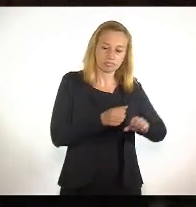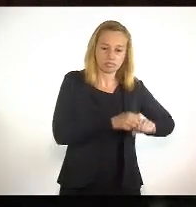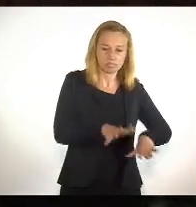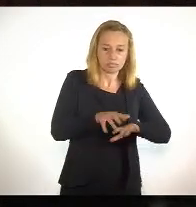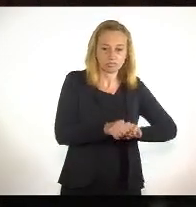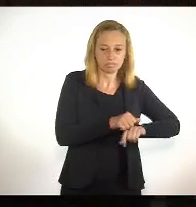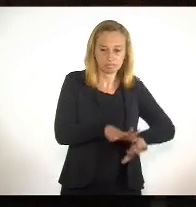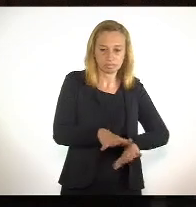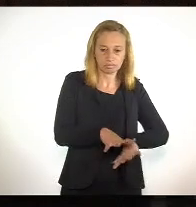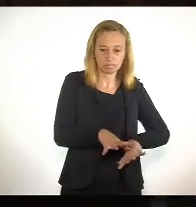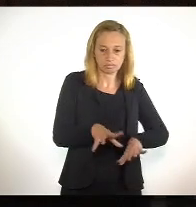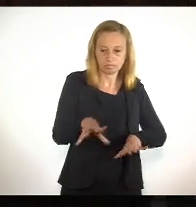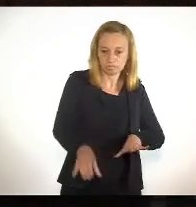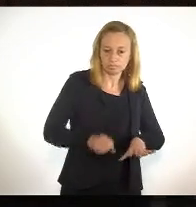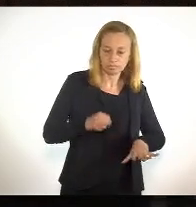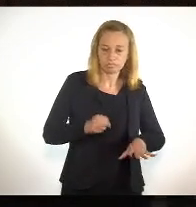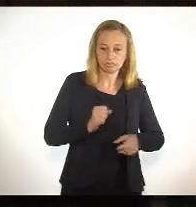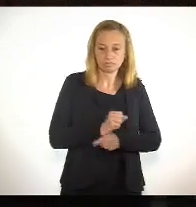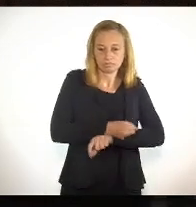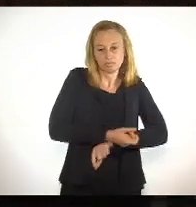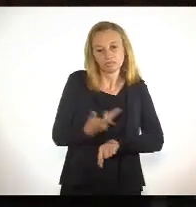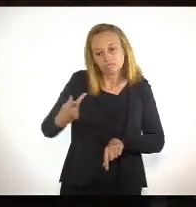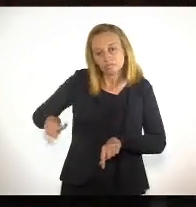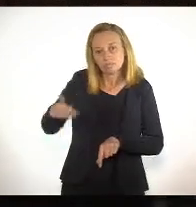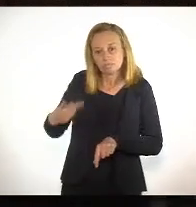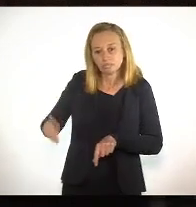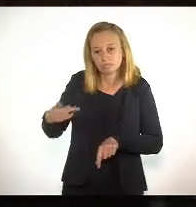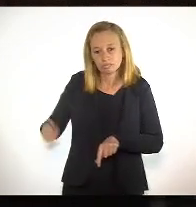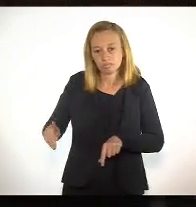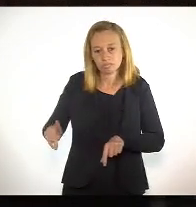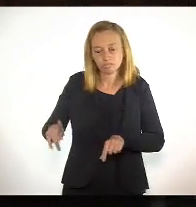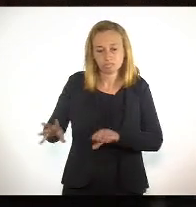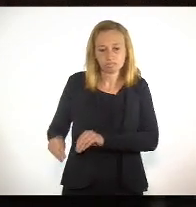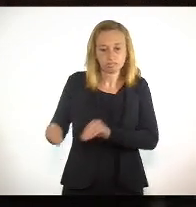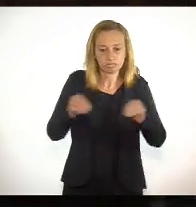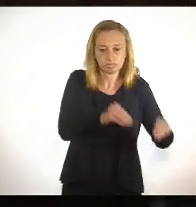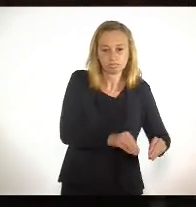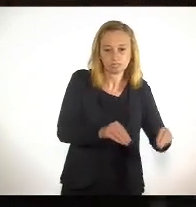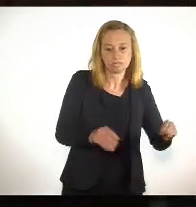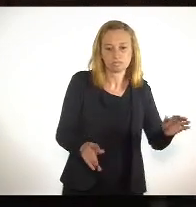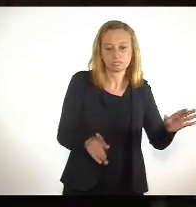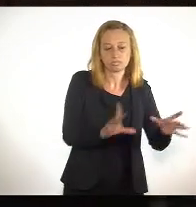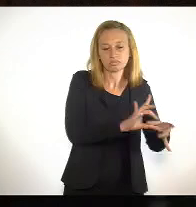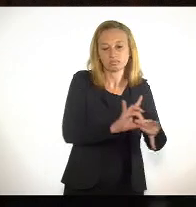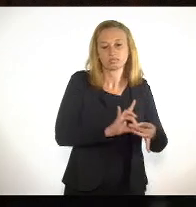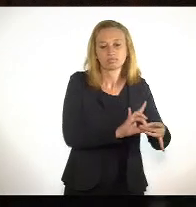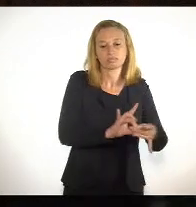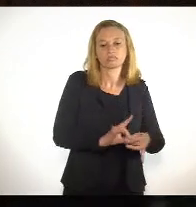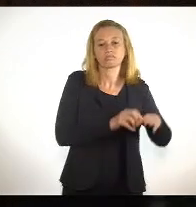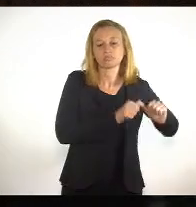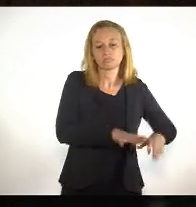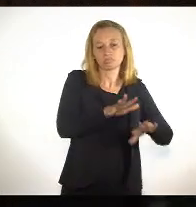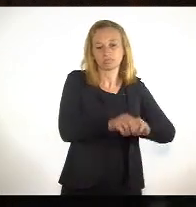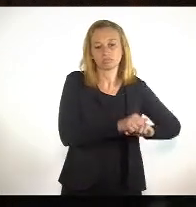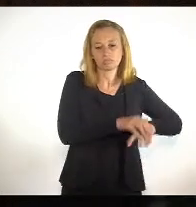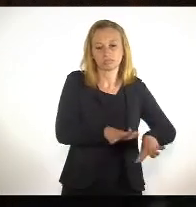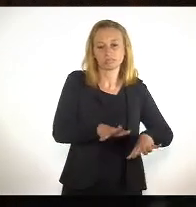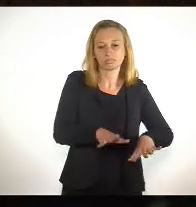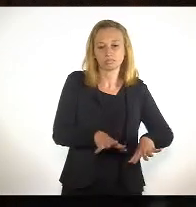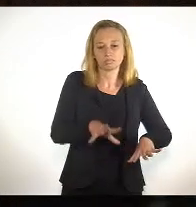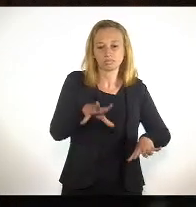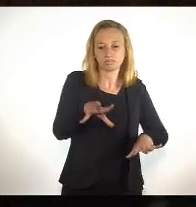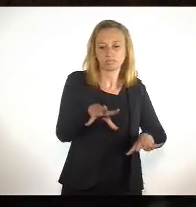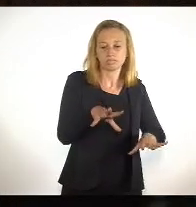mão em uma propriedade deles e passando para a União. Então, o Exército, por abraçar